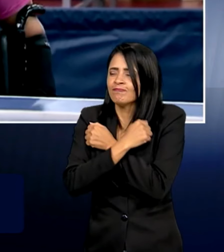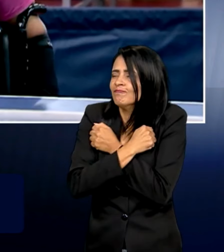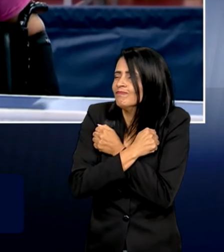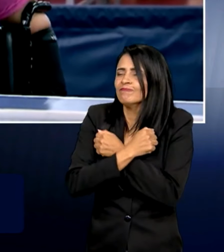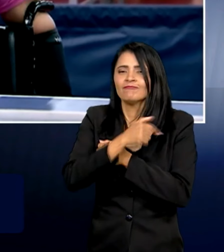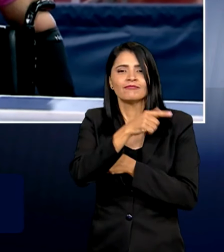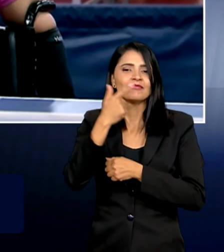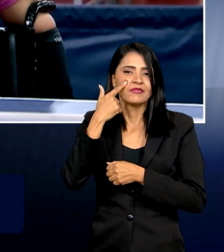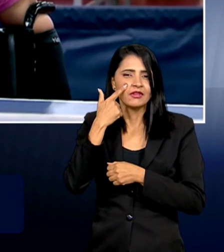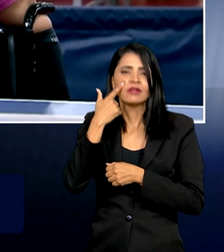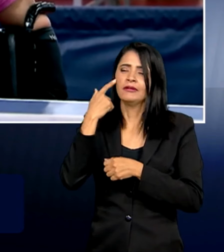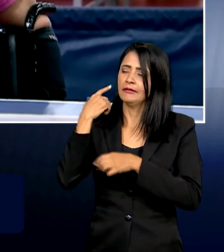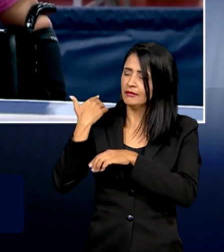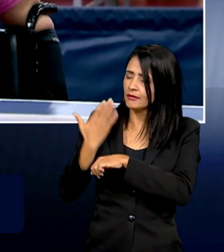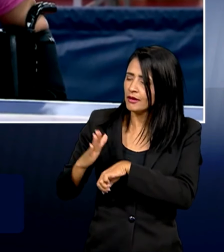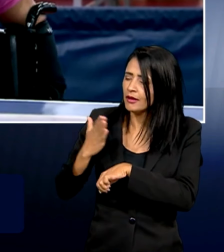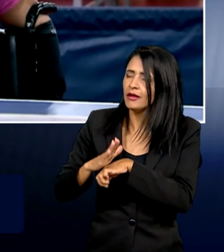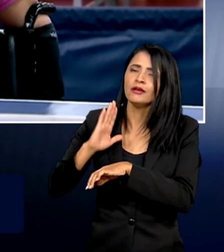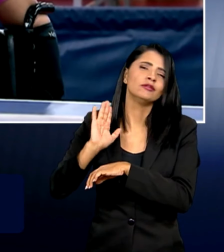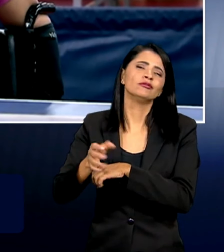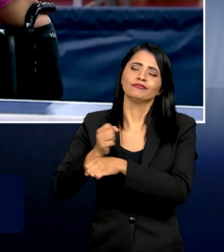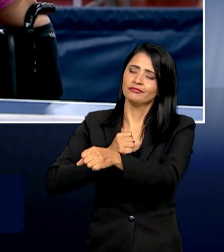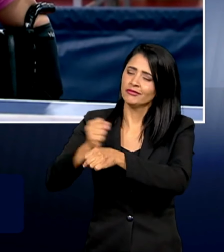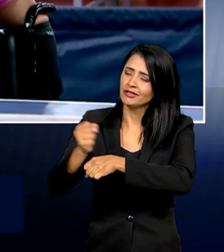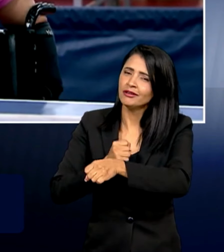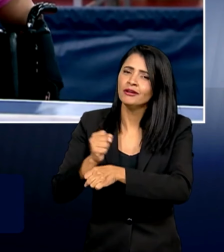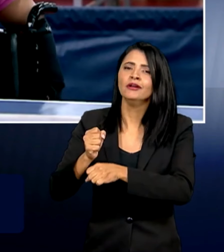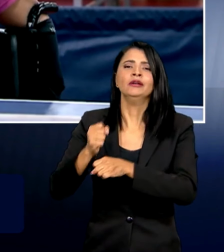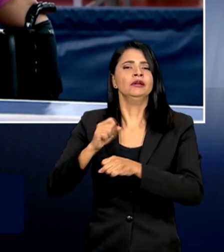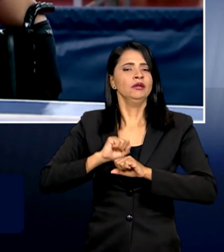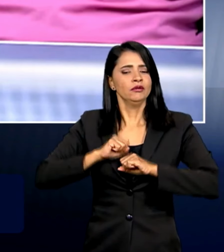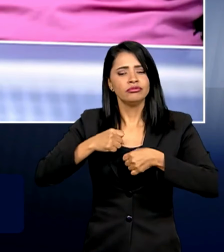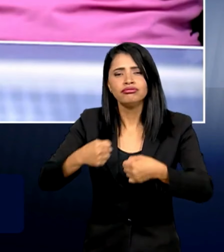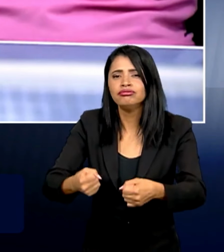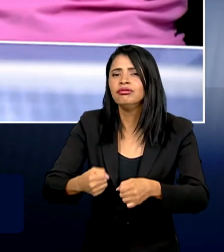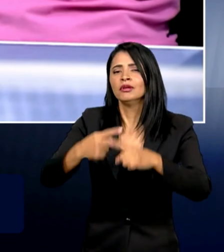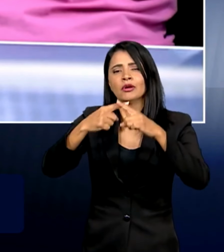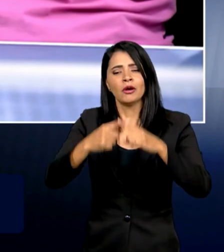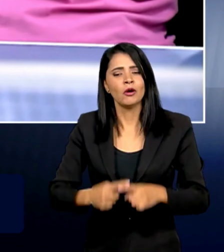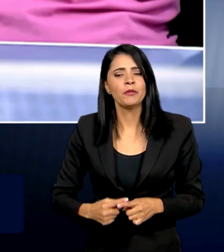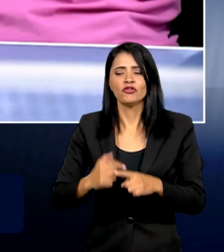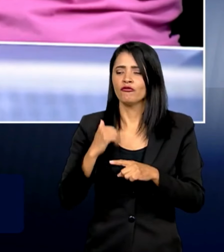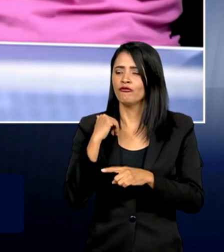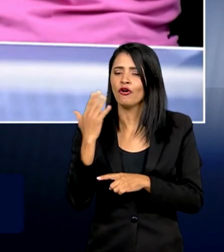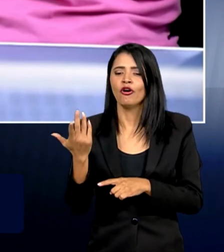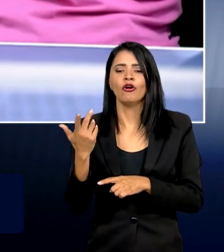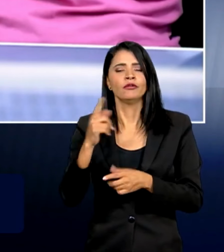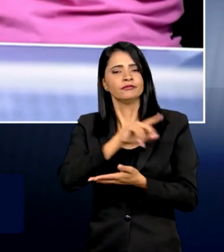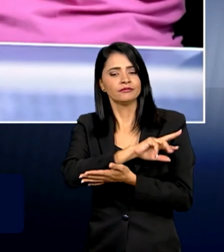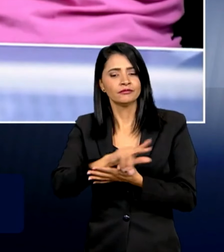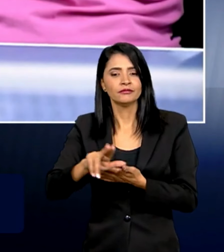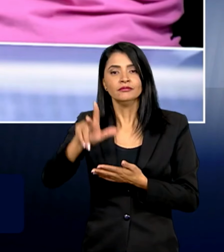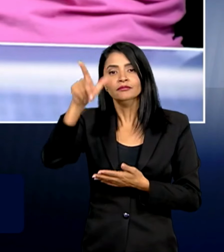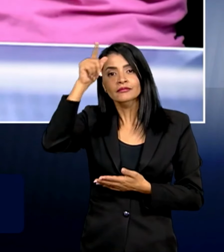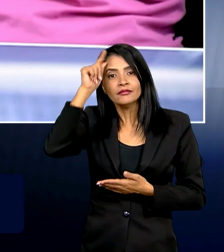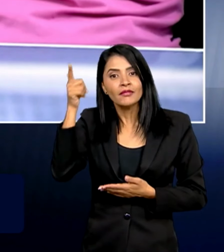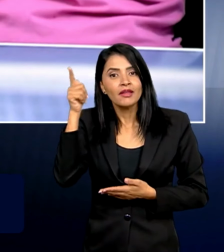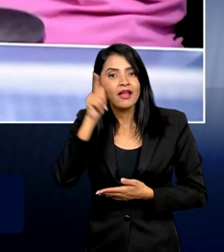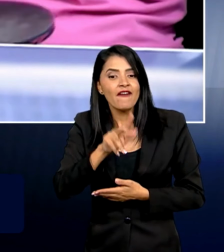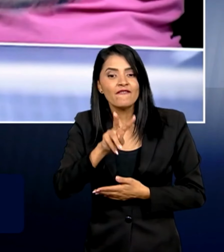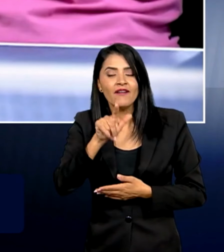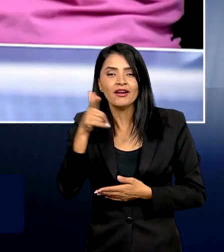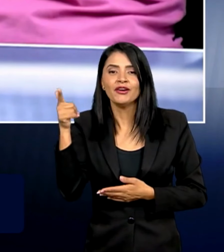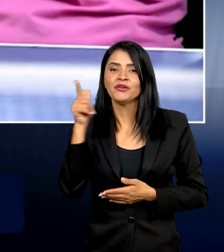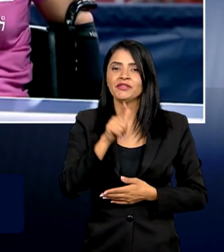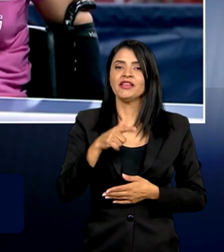luta, de investimento, né, de competir no exterior. Enfim, finalmente veio essa vaga